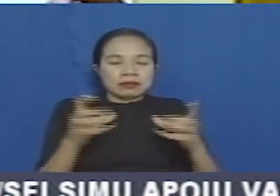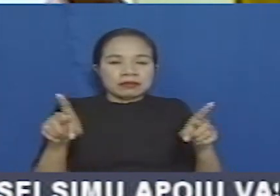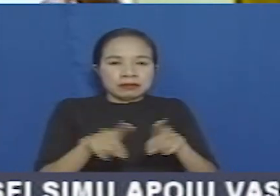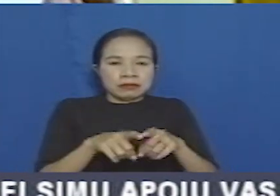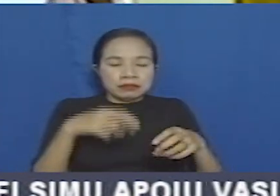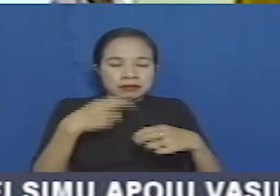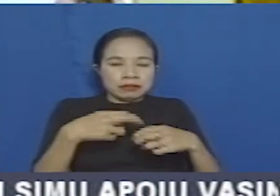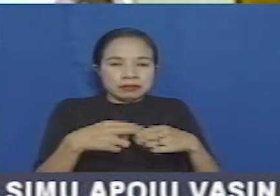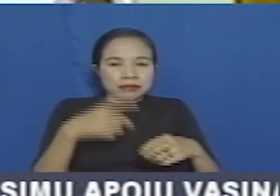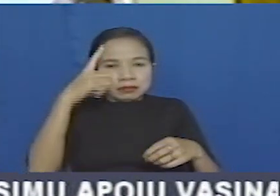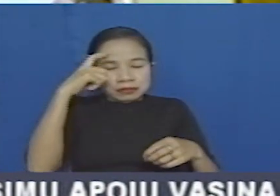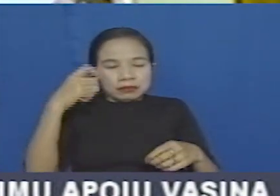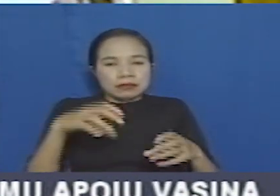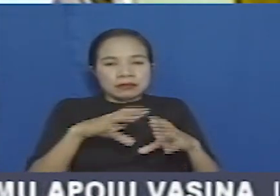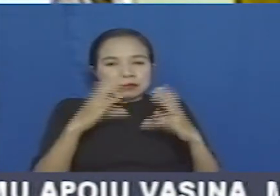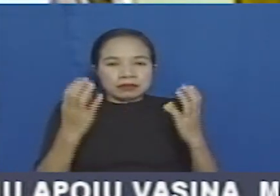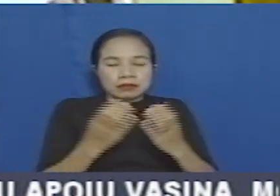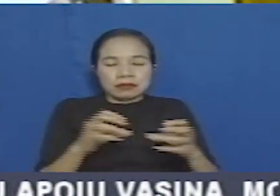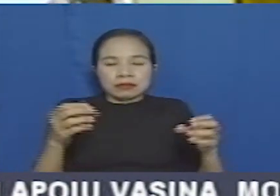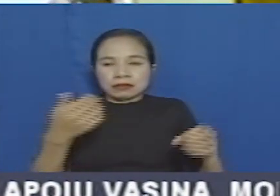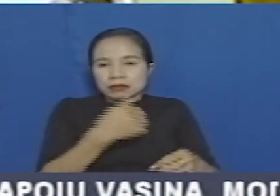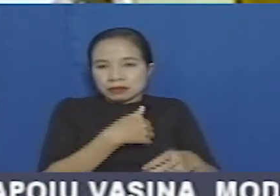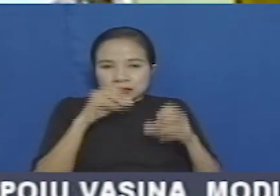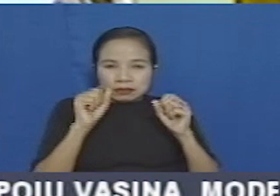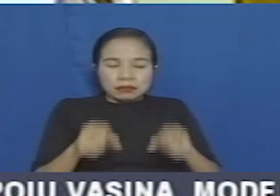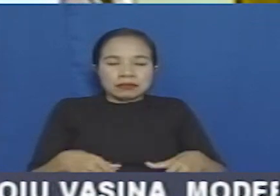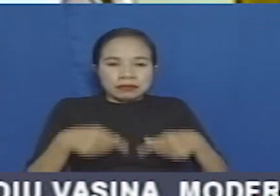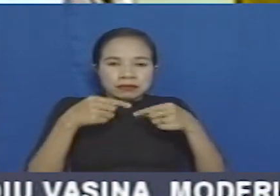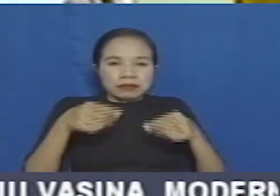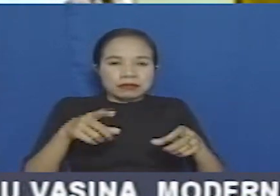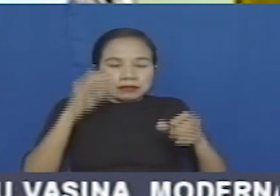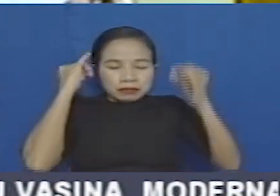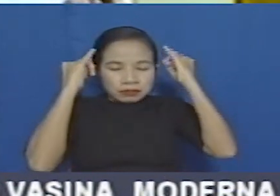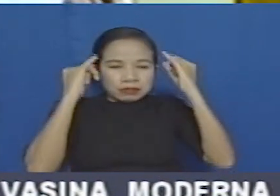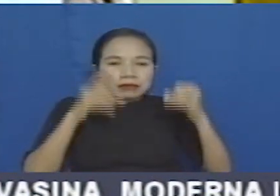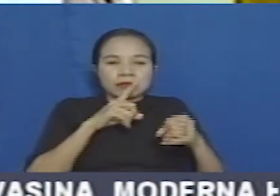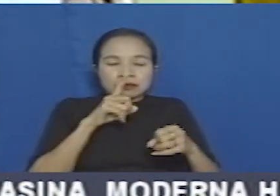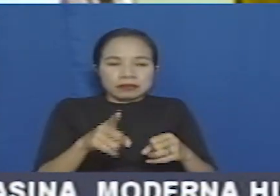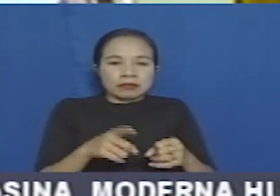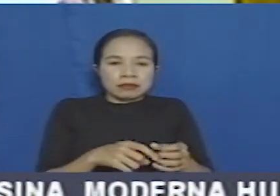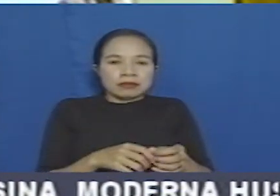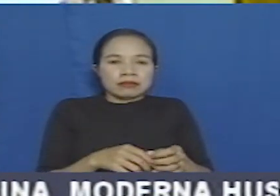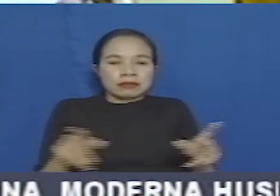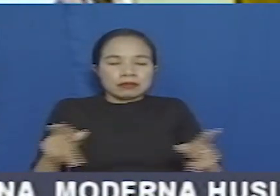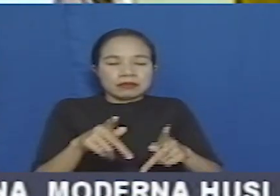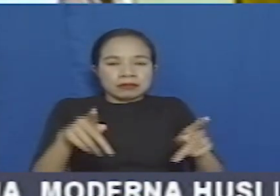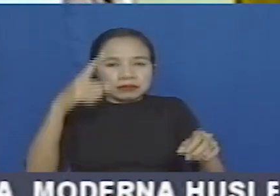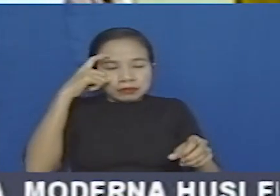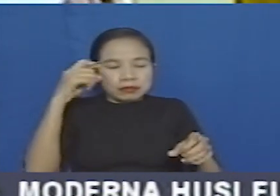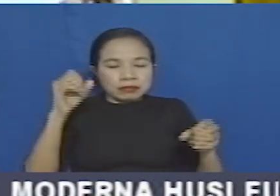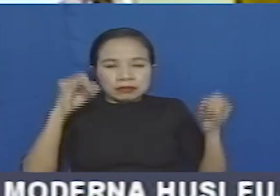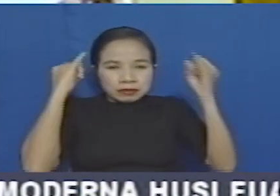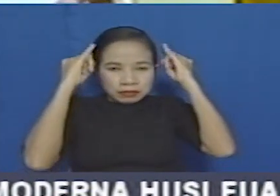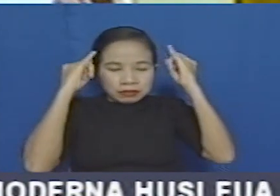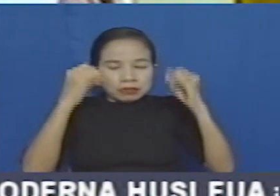ainda. Né? Também da mesma que a comissão se deu velha, foi informação detalhe uma da via pública também lá informado